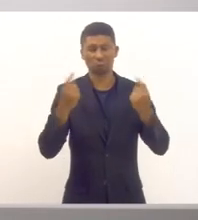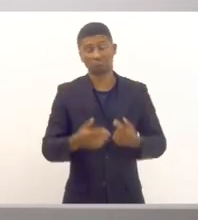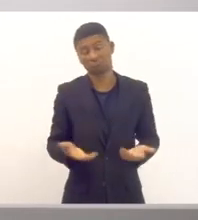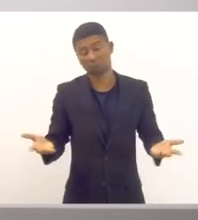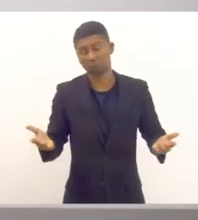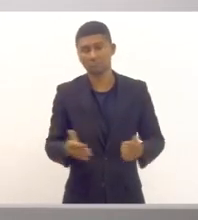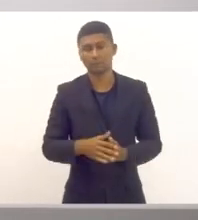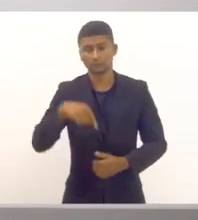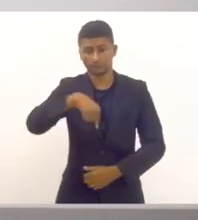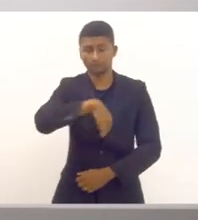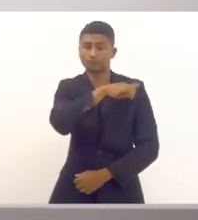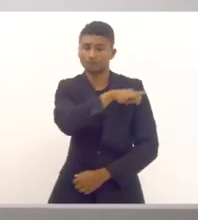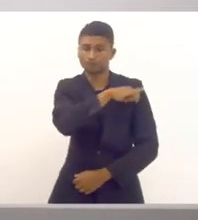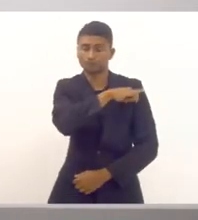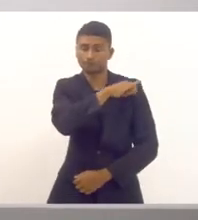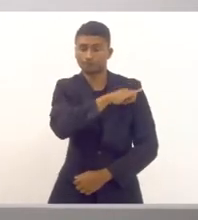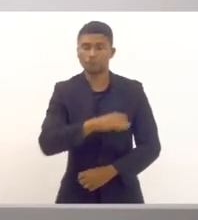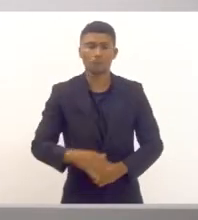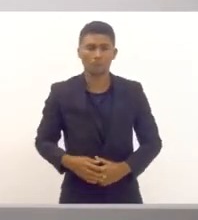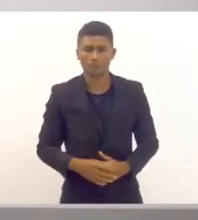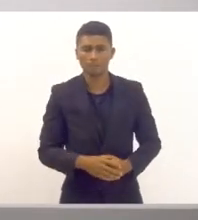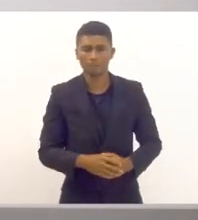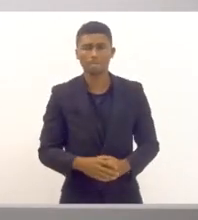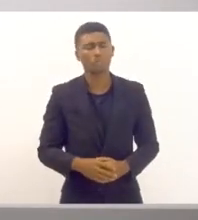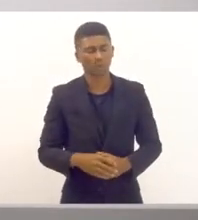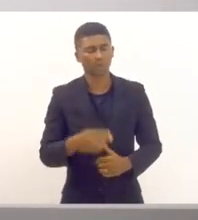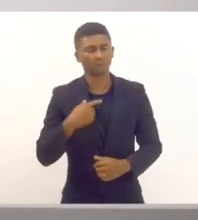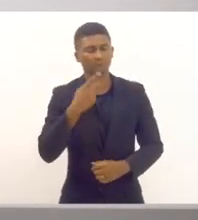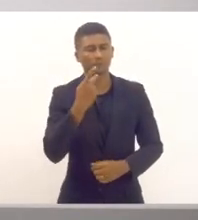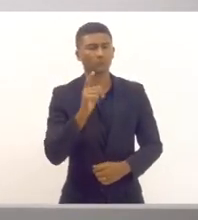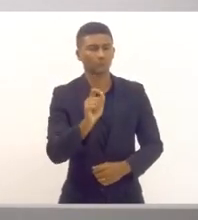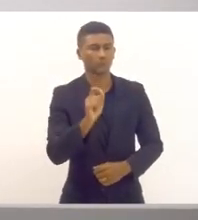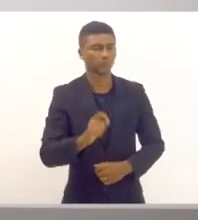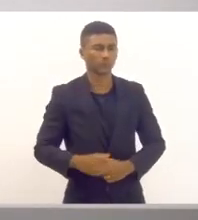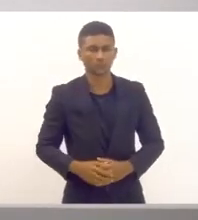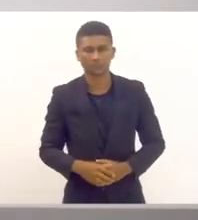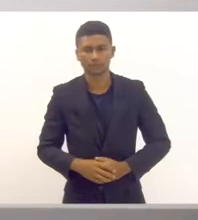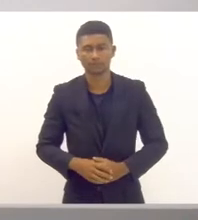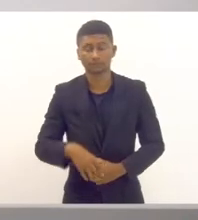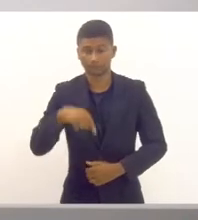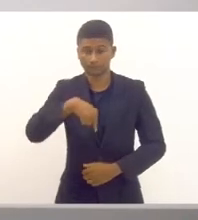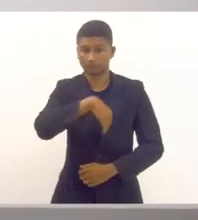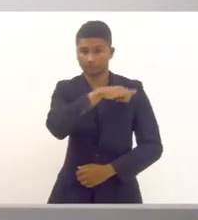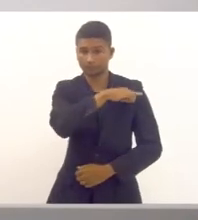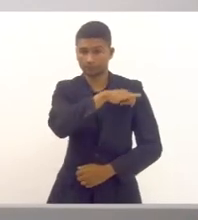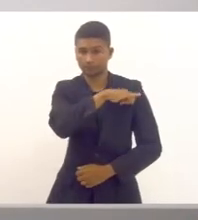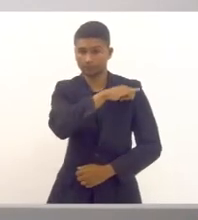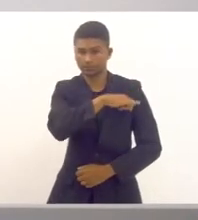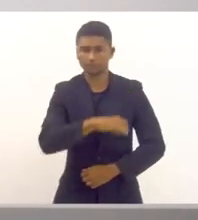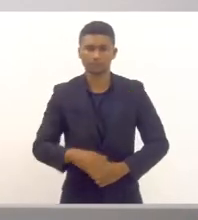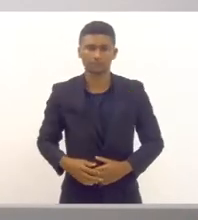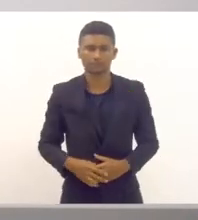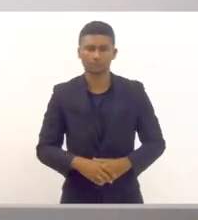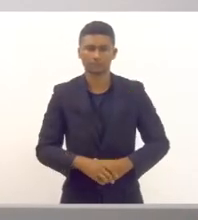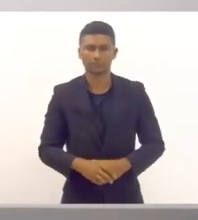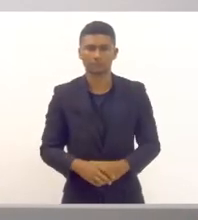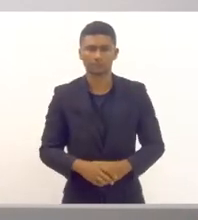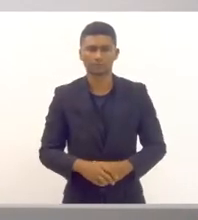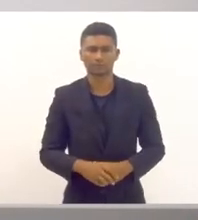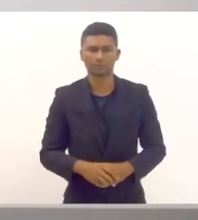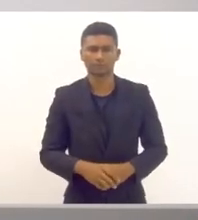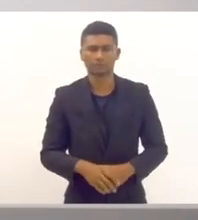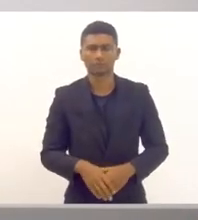O Rio de Janeiro, e aí vem uma coisa que eu queria destacar, deputado. O Rio de Janeiro hoje, em